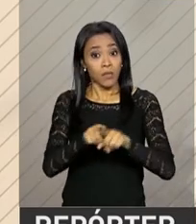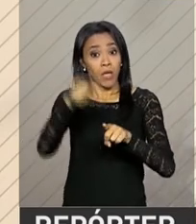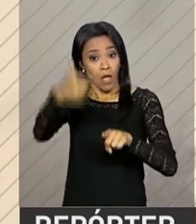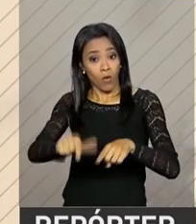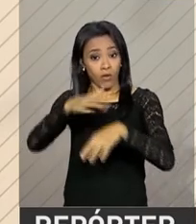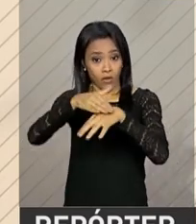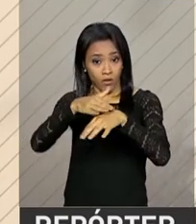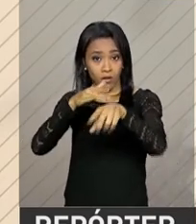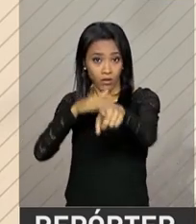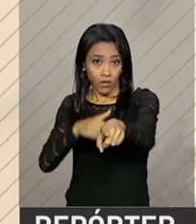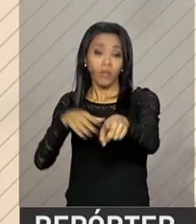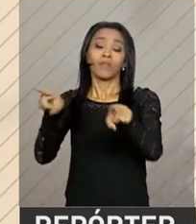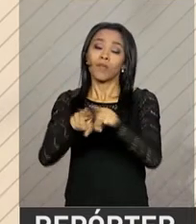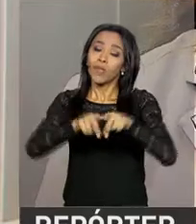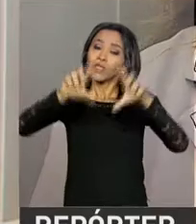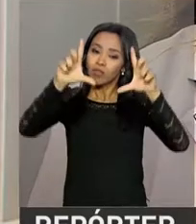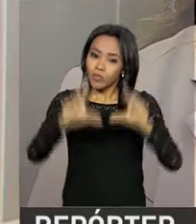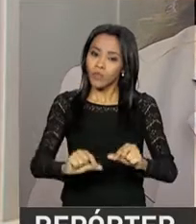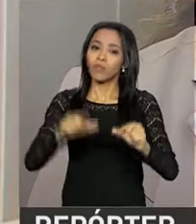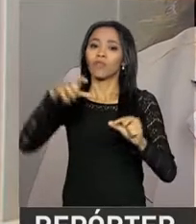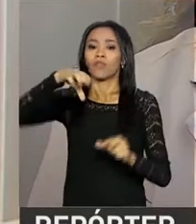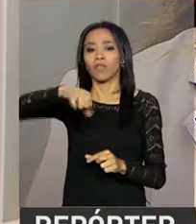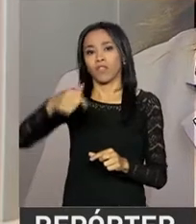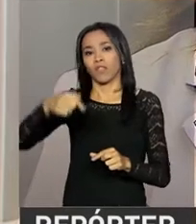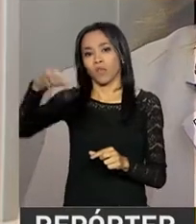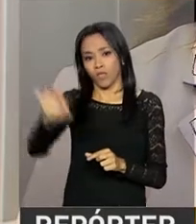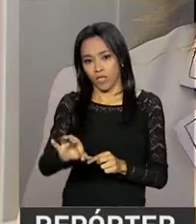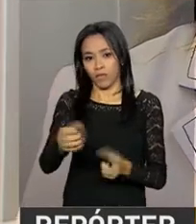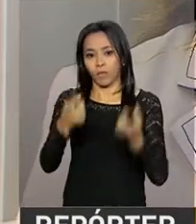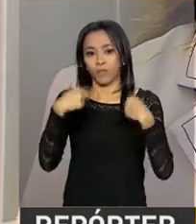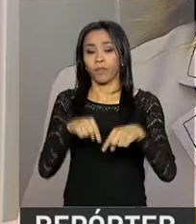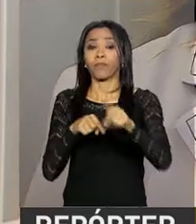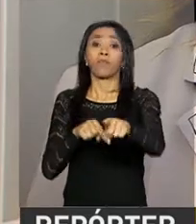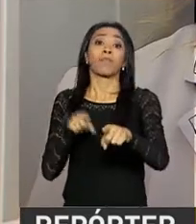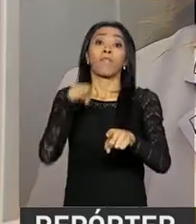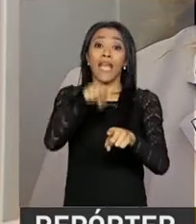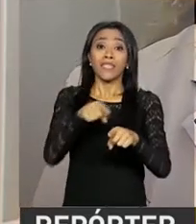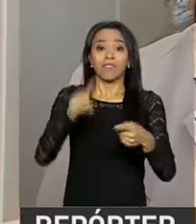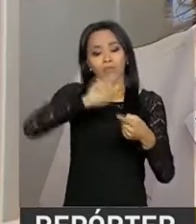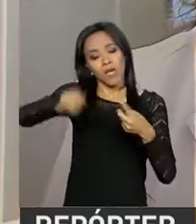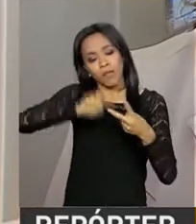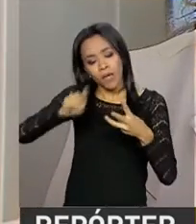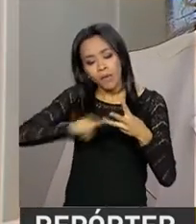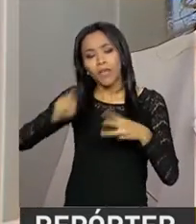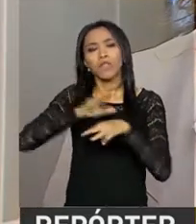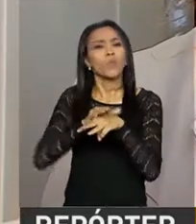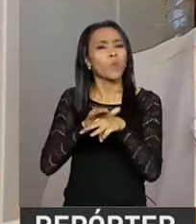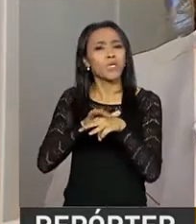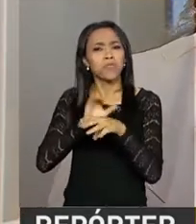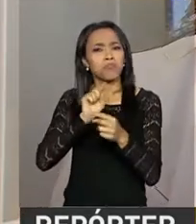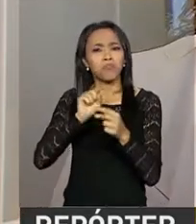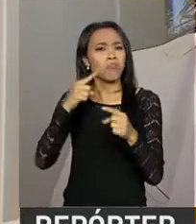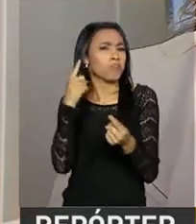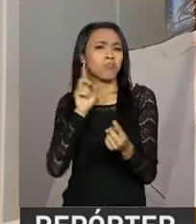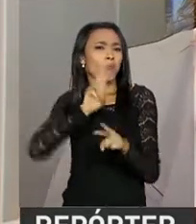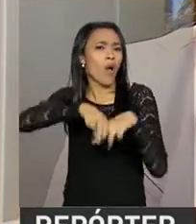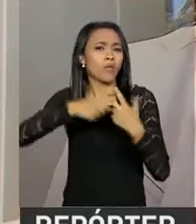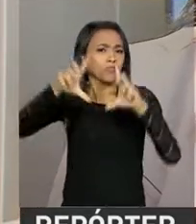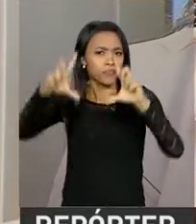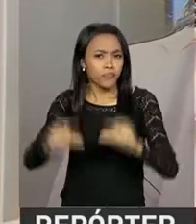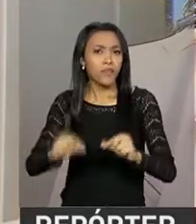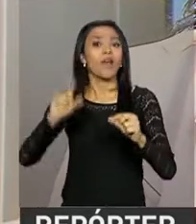caíram 97%. A queda expressiva nos casos dessas doenças foi resultado de um conjunto de